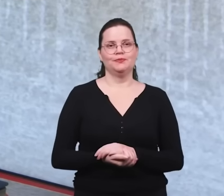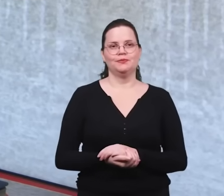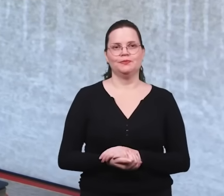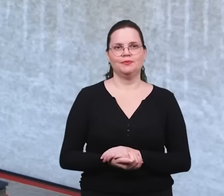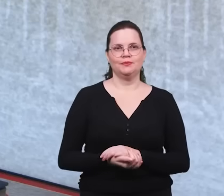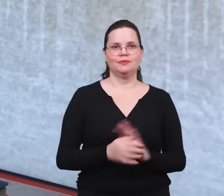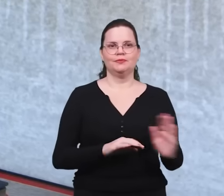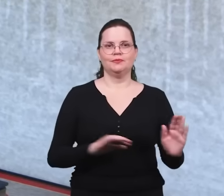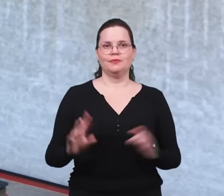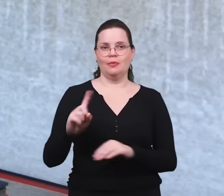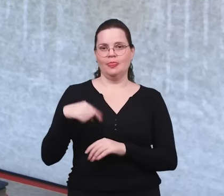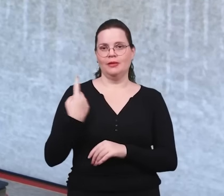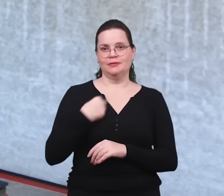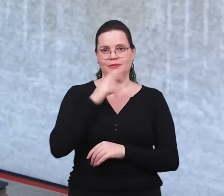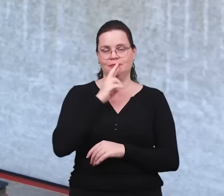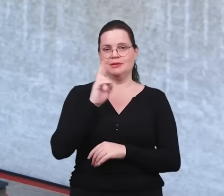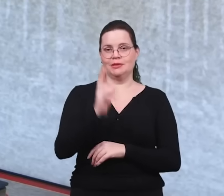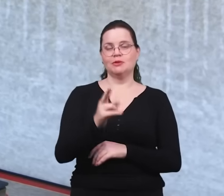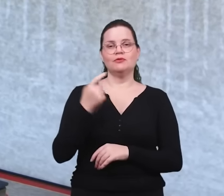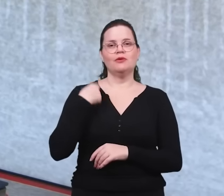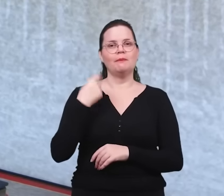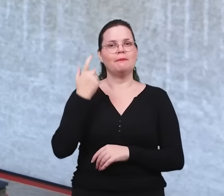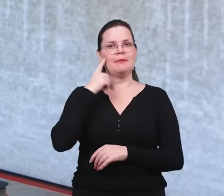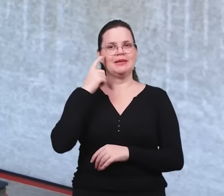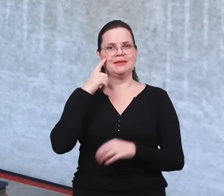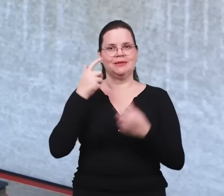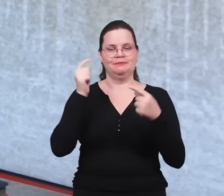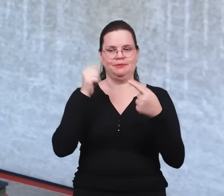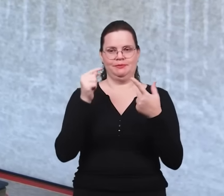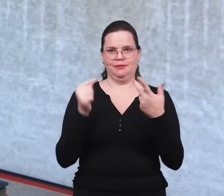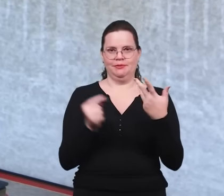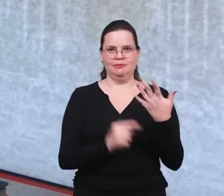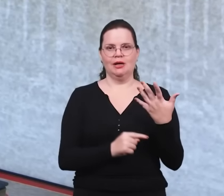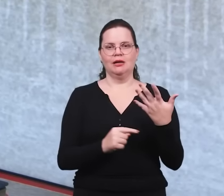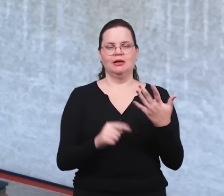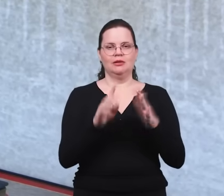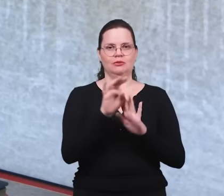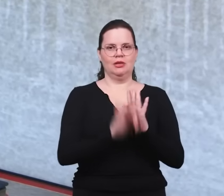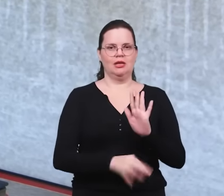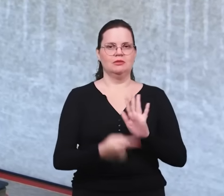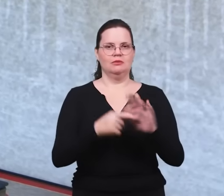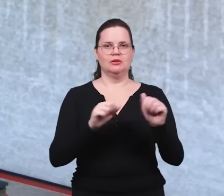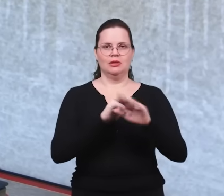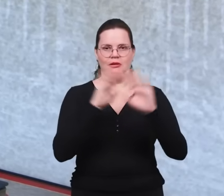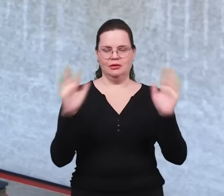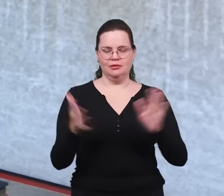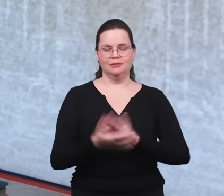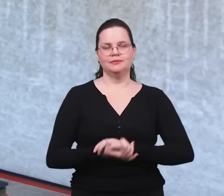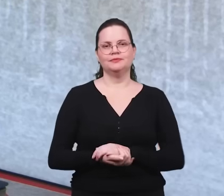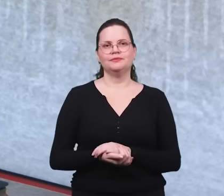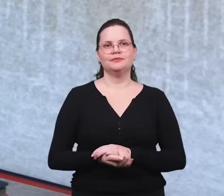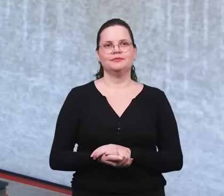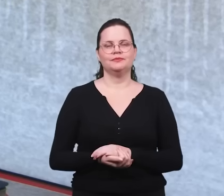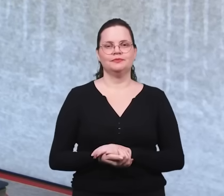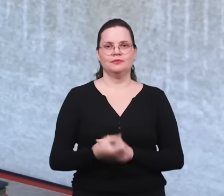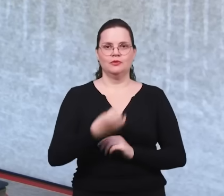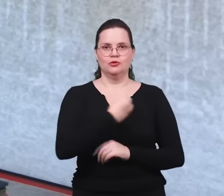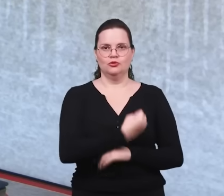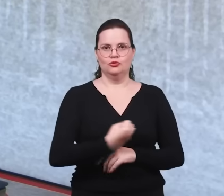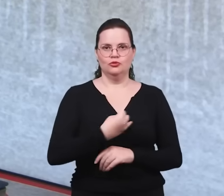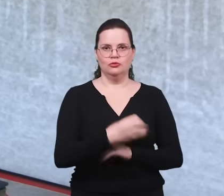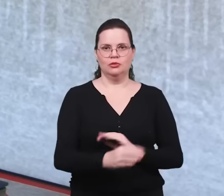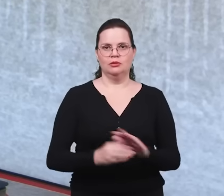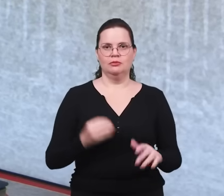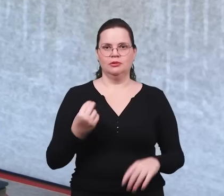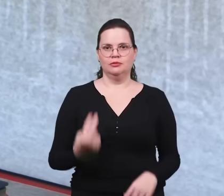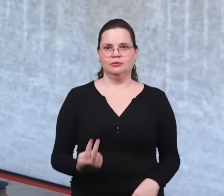pergunta, nós vamos considerar alguns aspectos descritos do texto bíblico. E o texto é o Evangelho de João, no capítulo